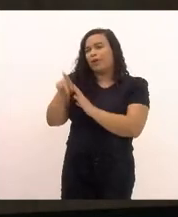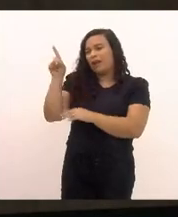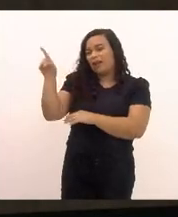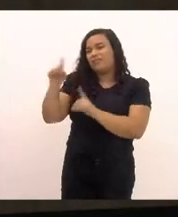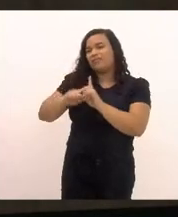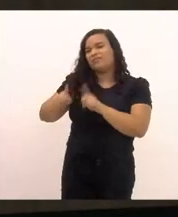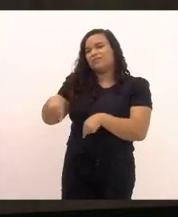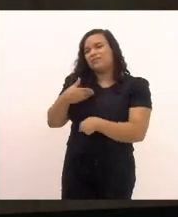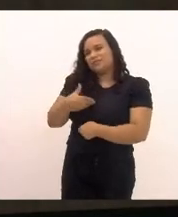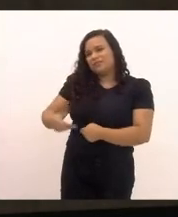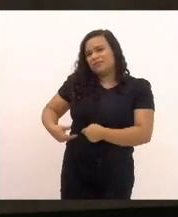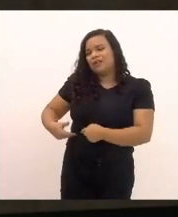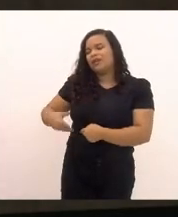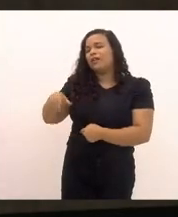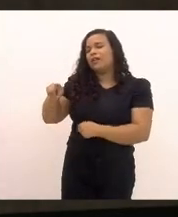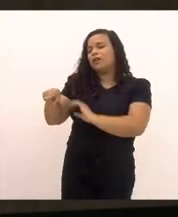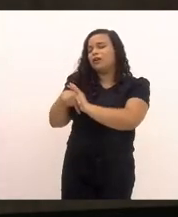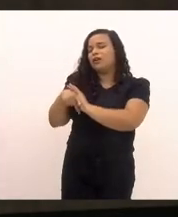eles não têm